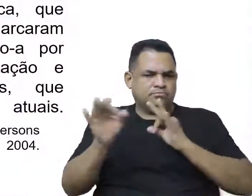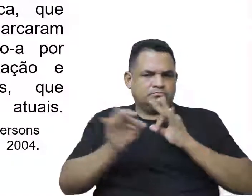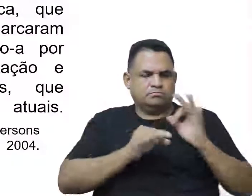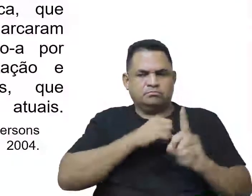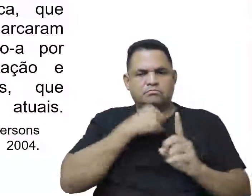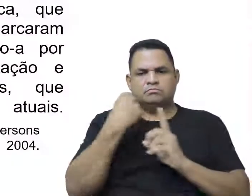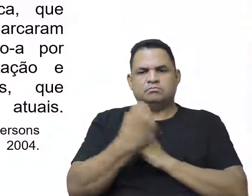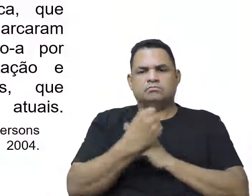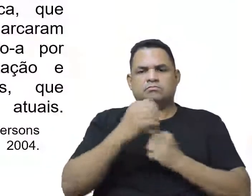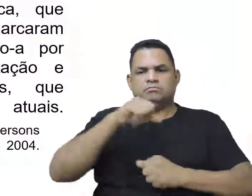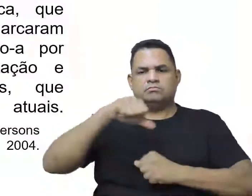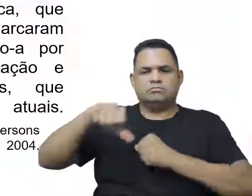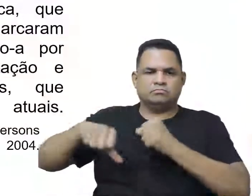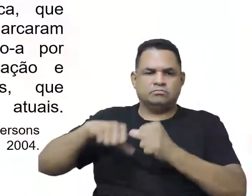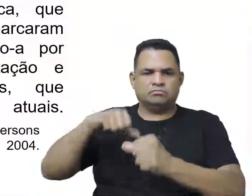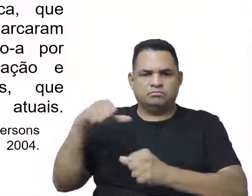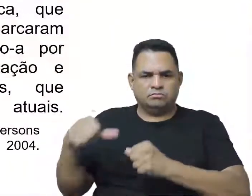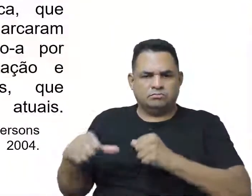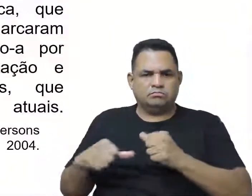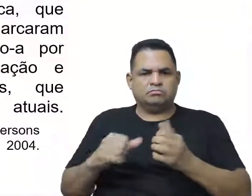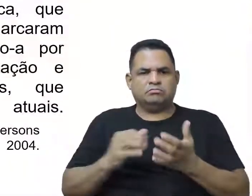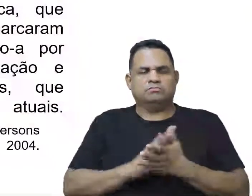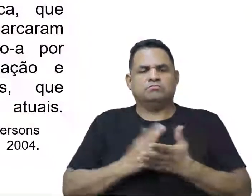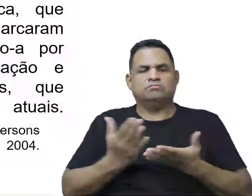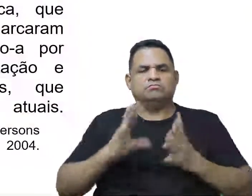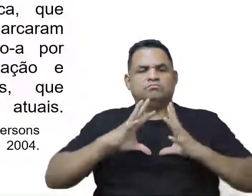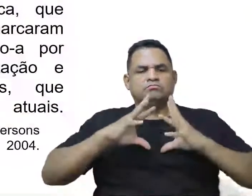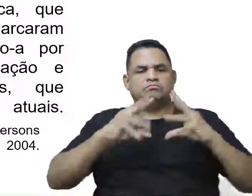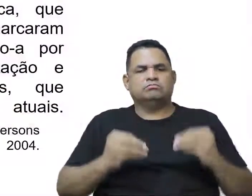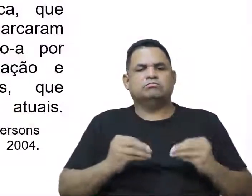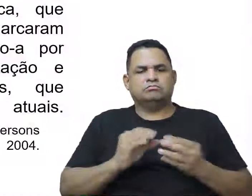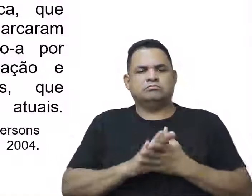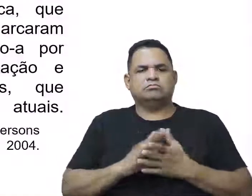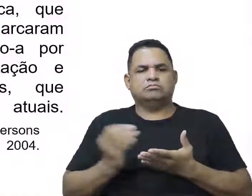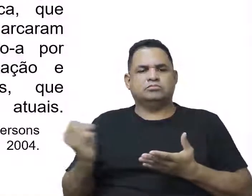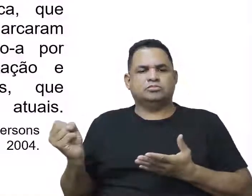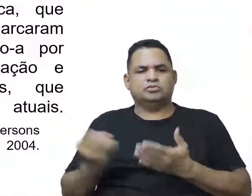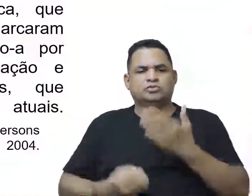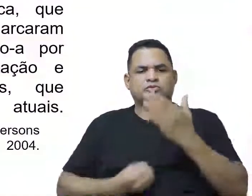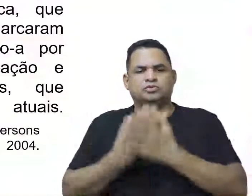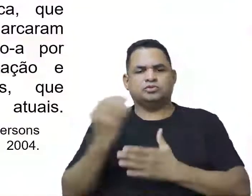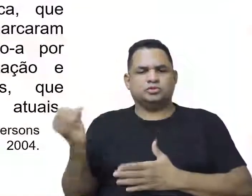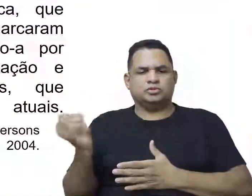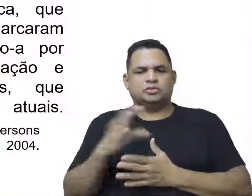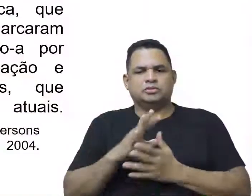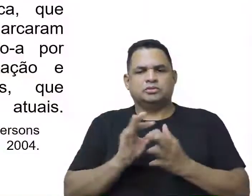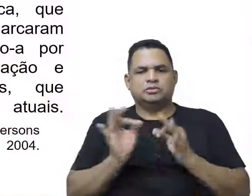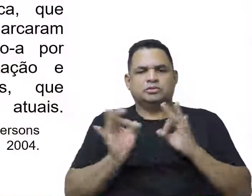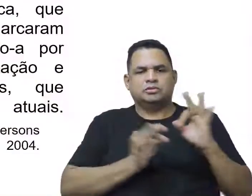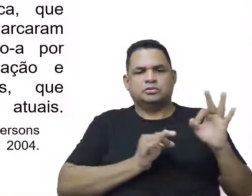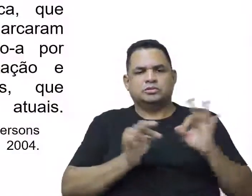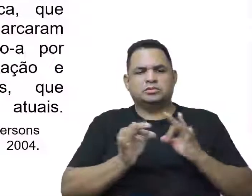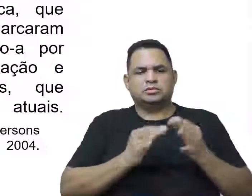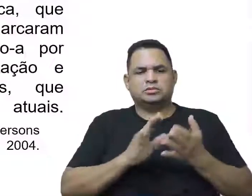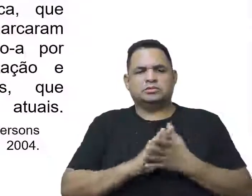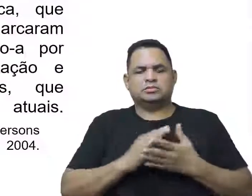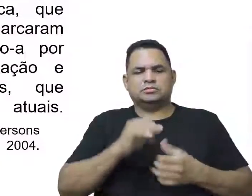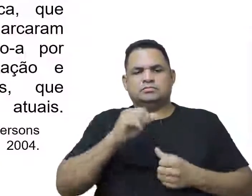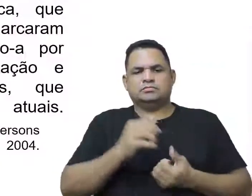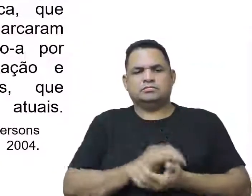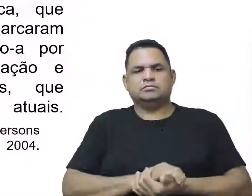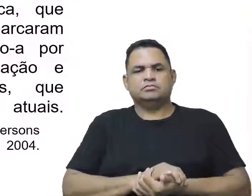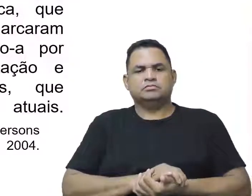organização social, alterando-a por completo, criando novas formas de